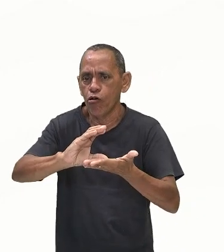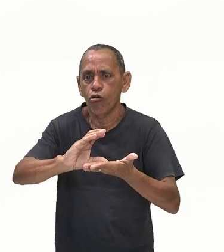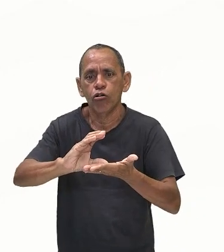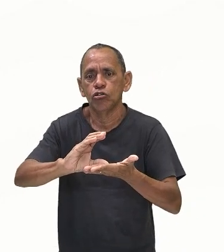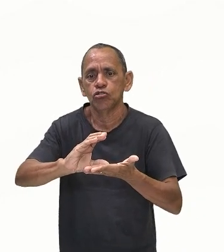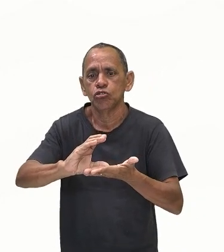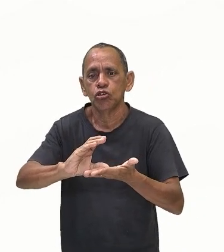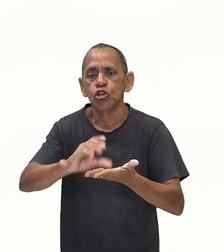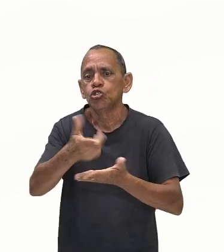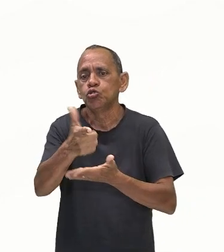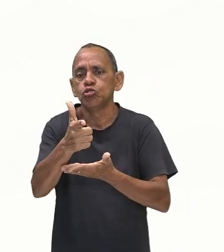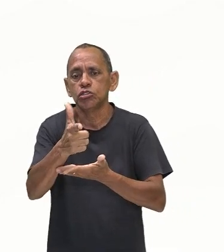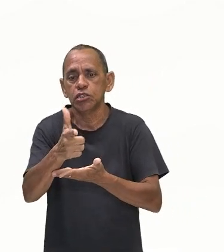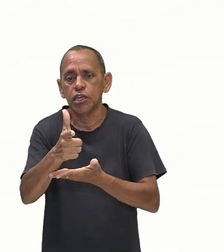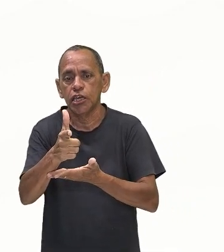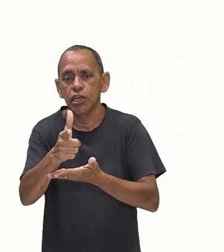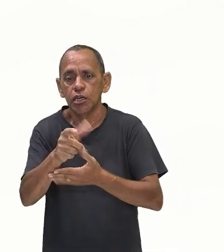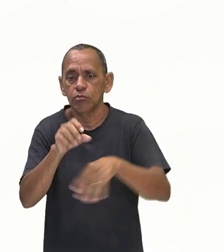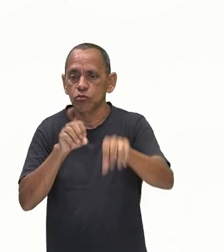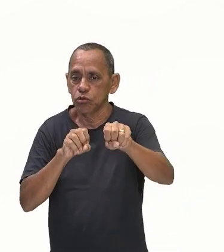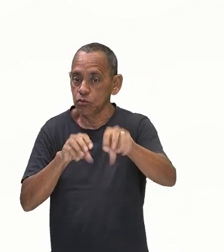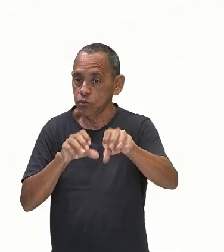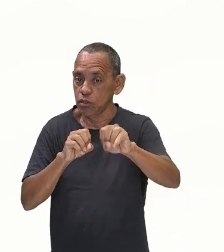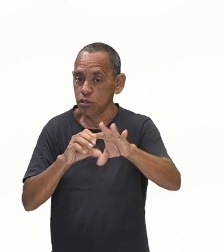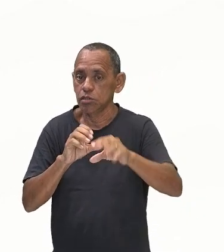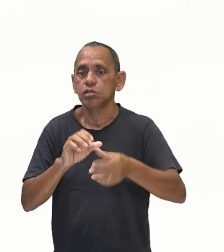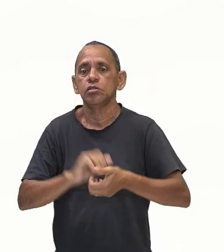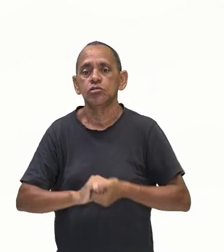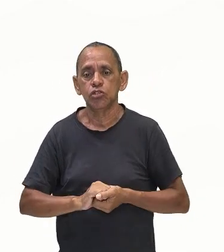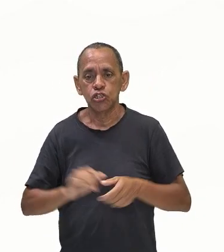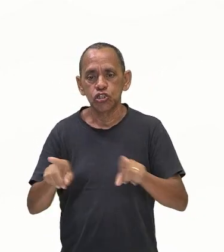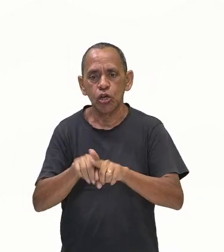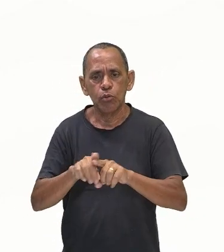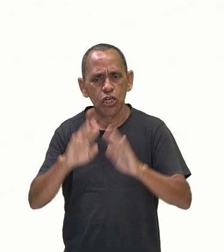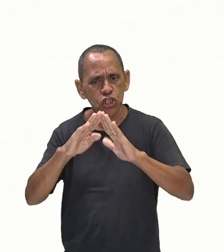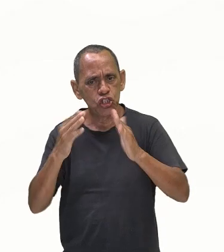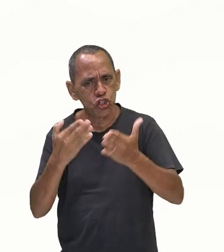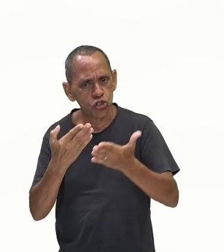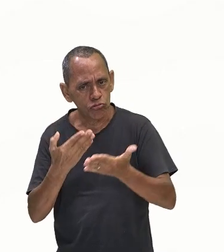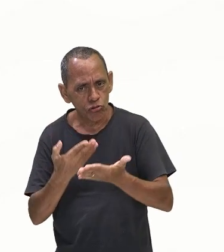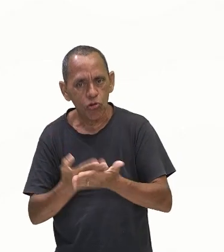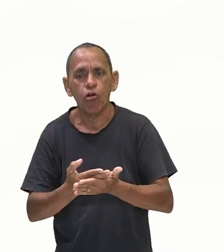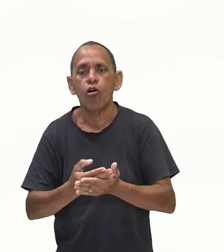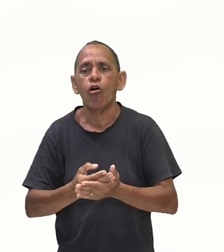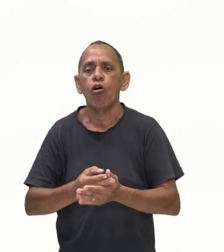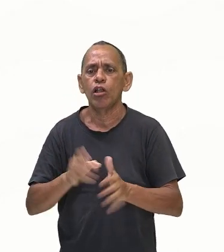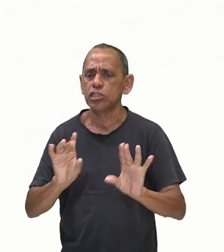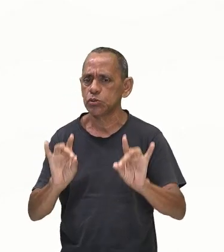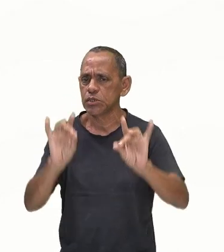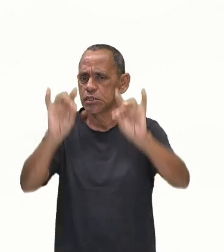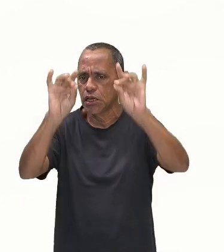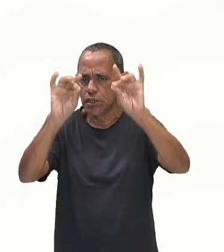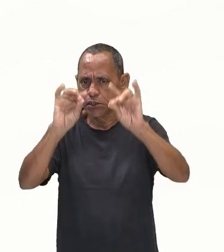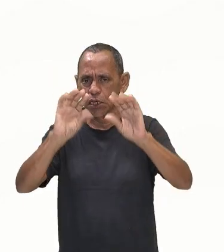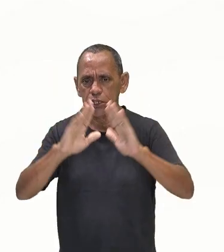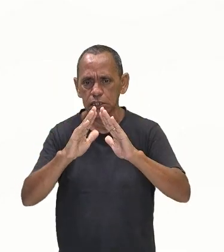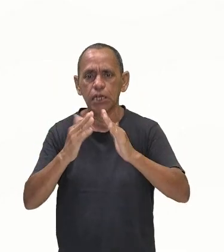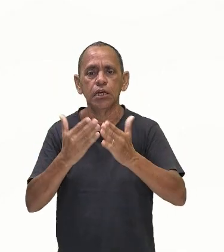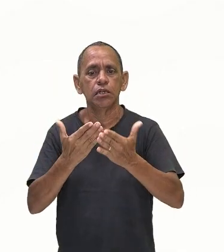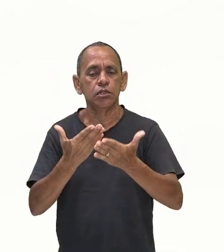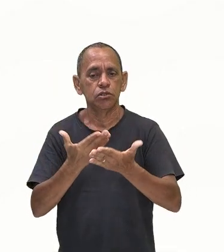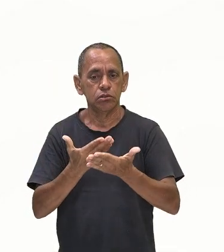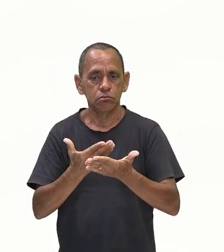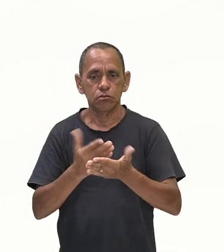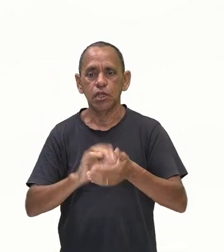não é? Para o quê? Para a construção de escolas especializadas na educação de pessoas